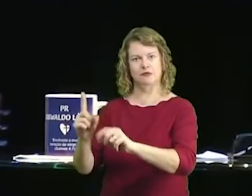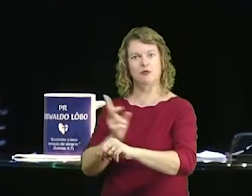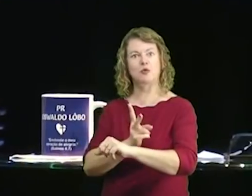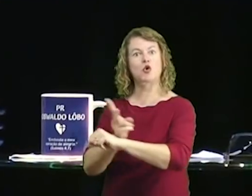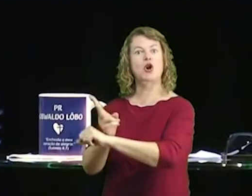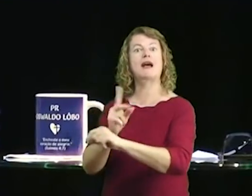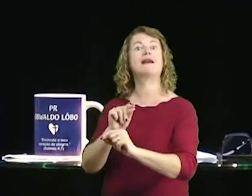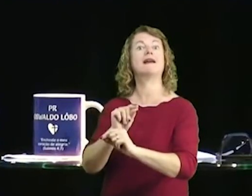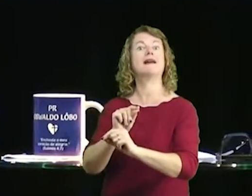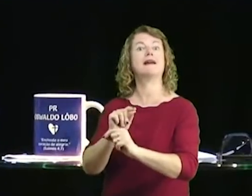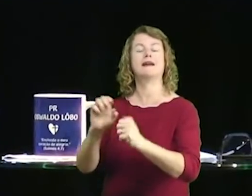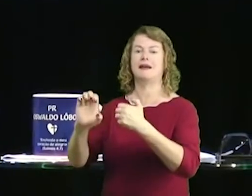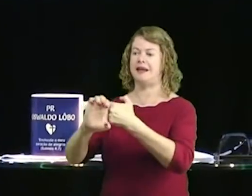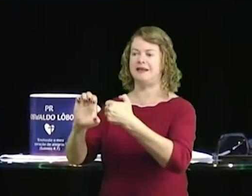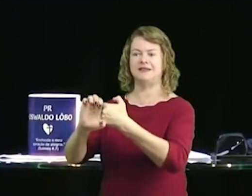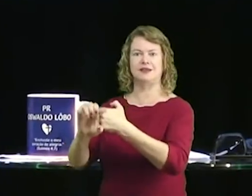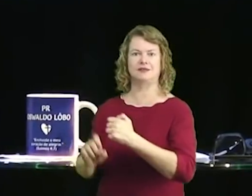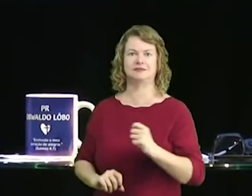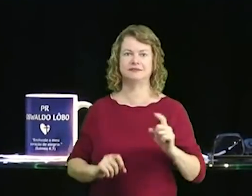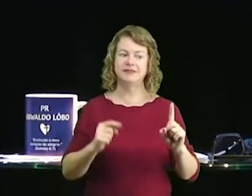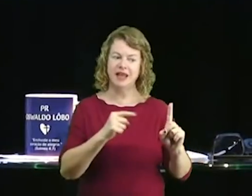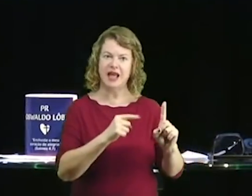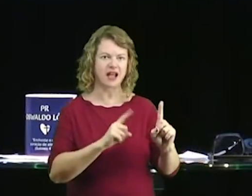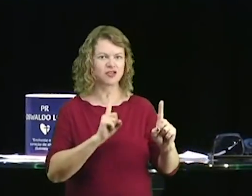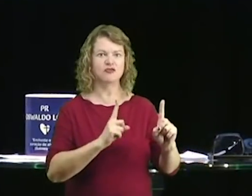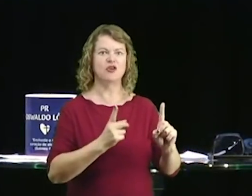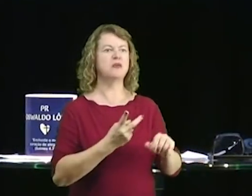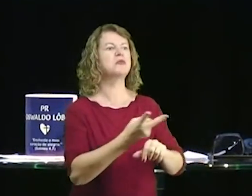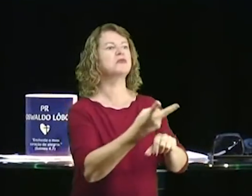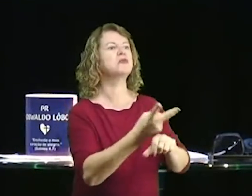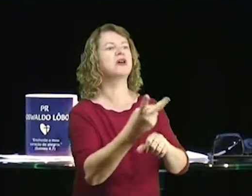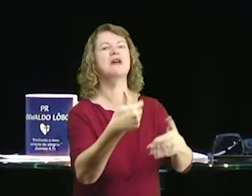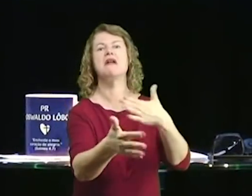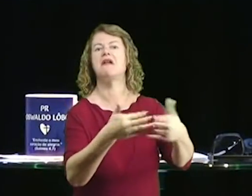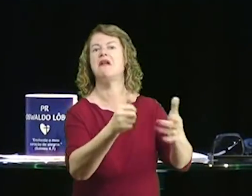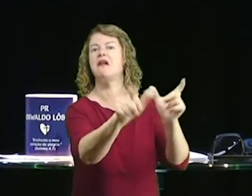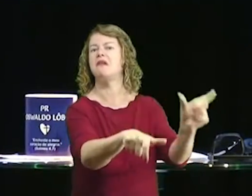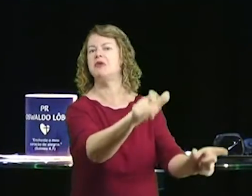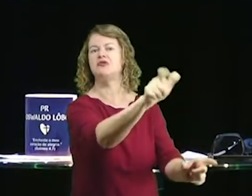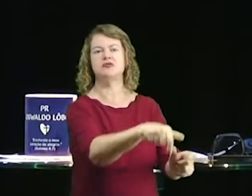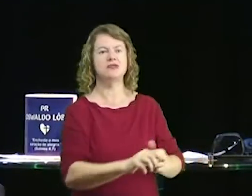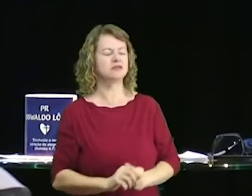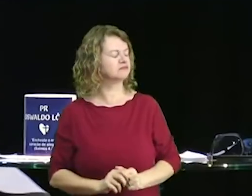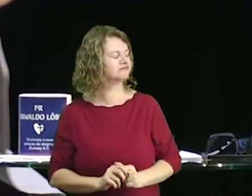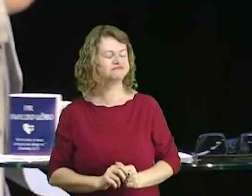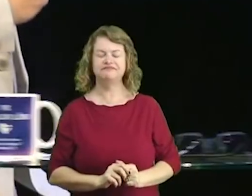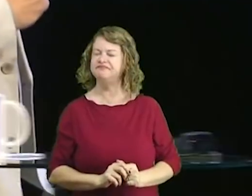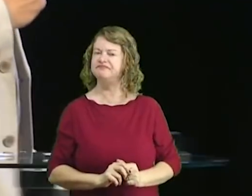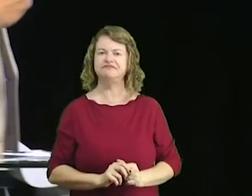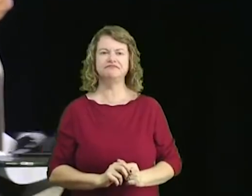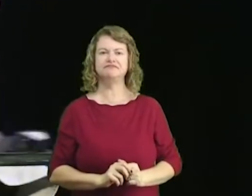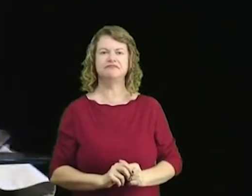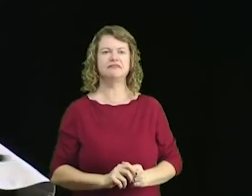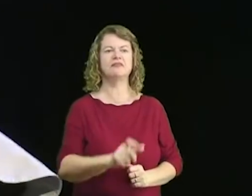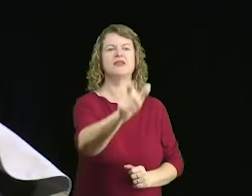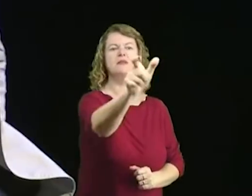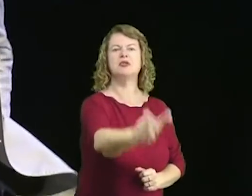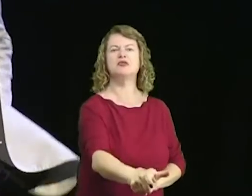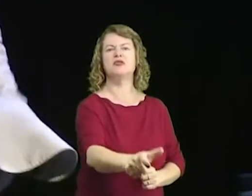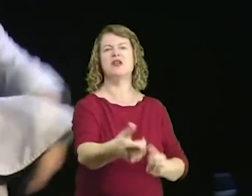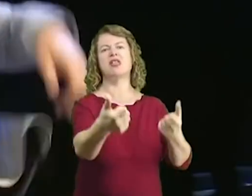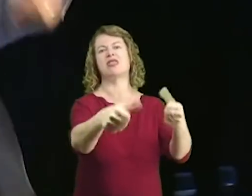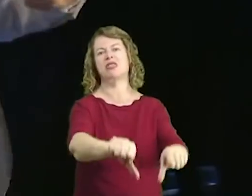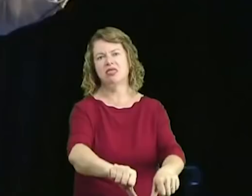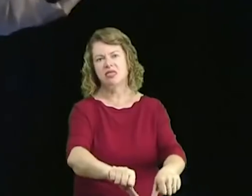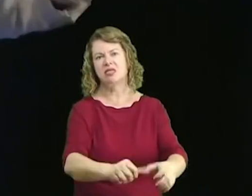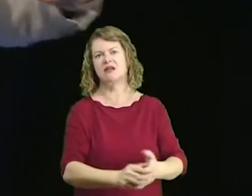perdedores. Ela não busca orientação naqueles que são derrotados, naqueles que